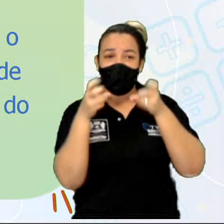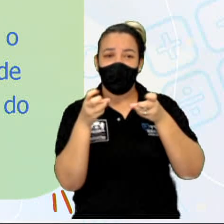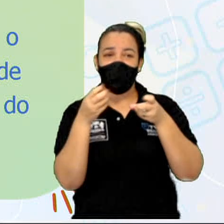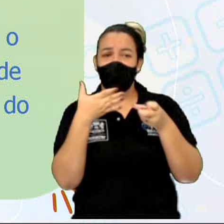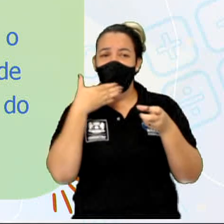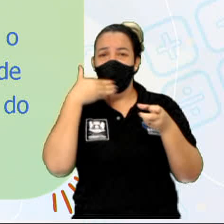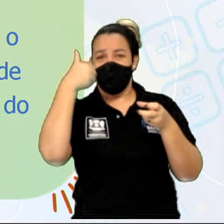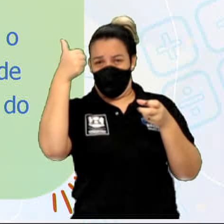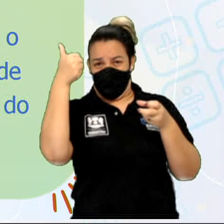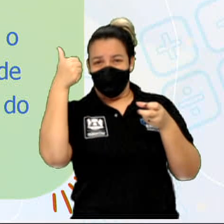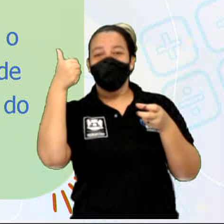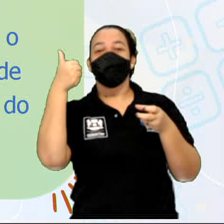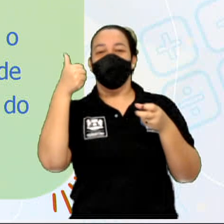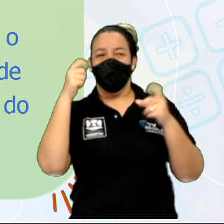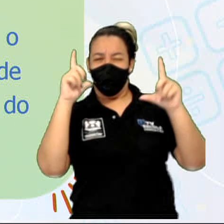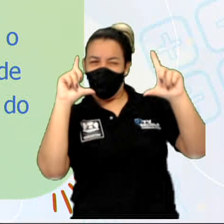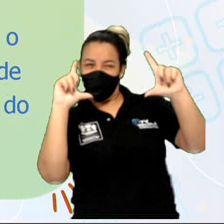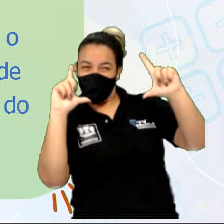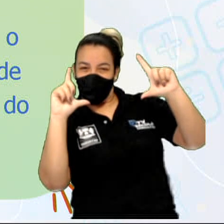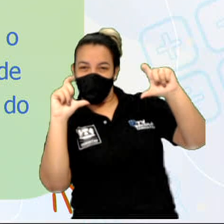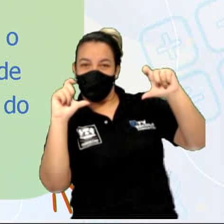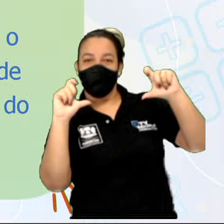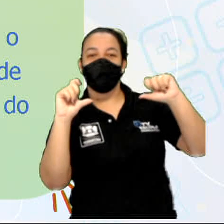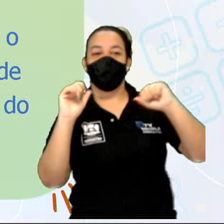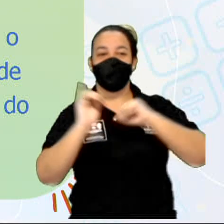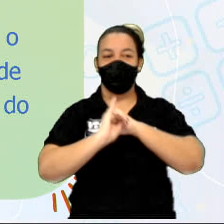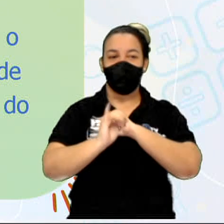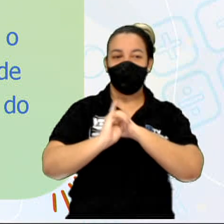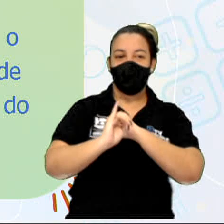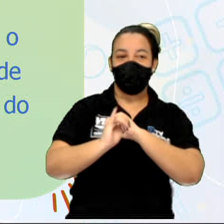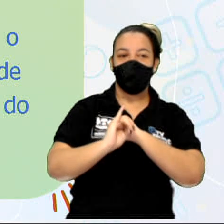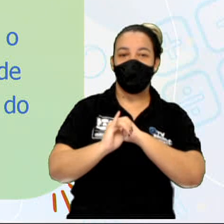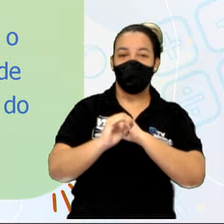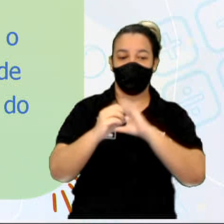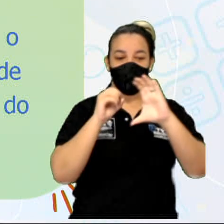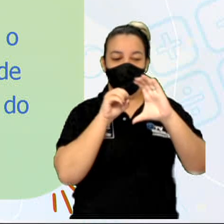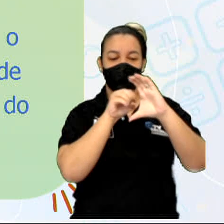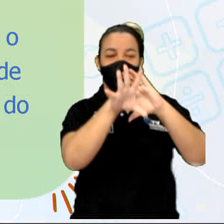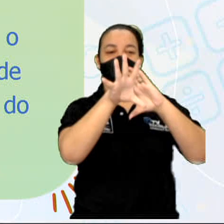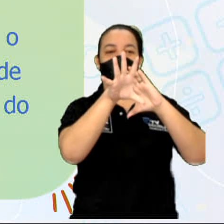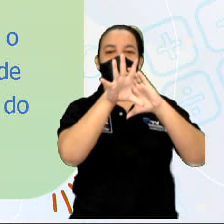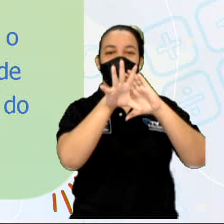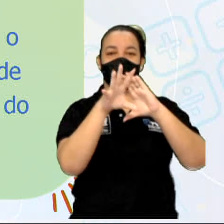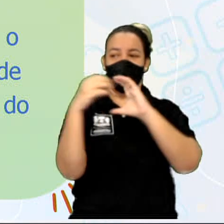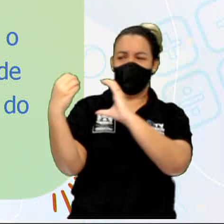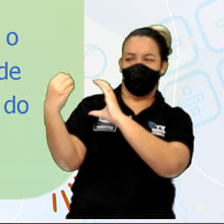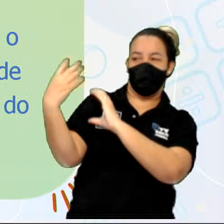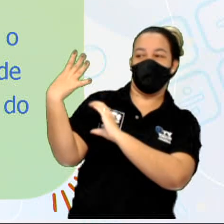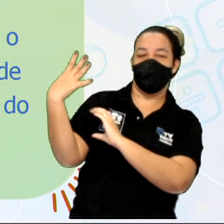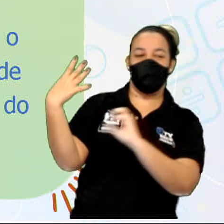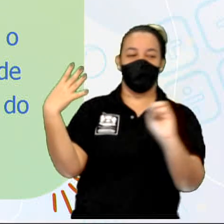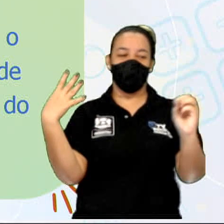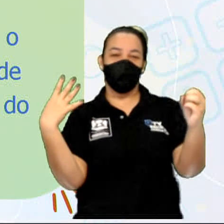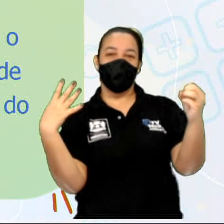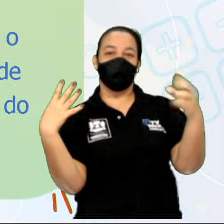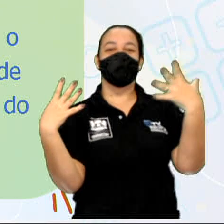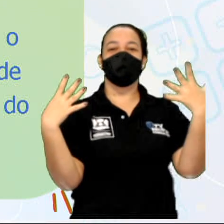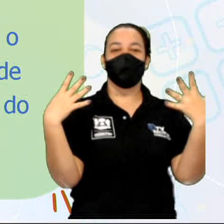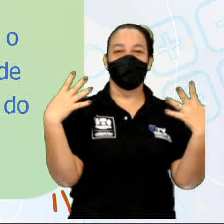melhor ângulo. E o olhar do cronista é o relato de um flash, de um breve momento do